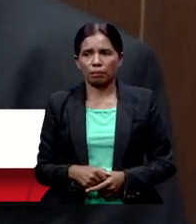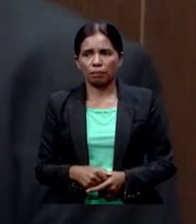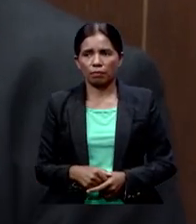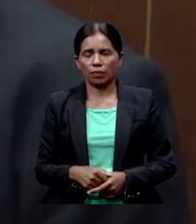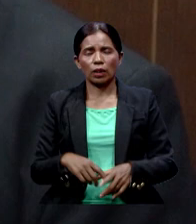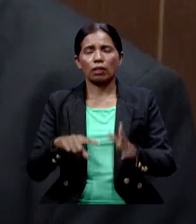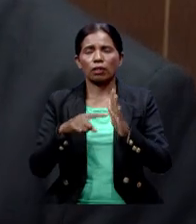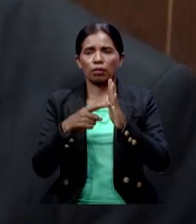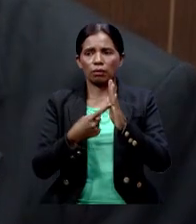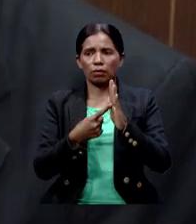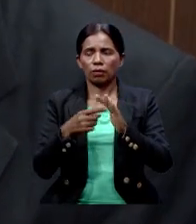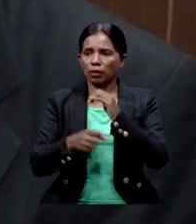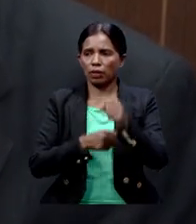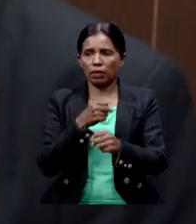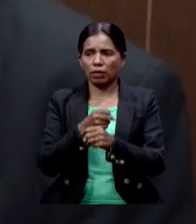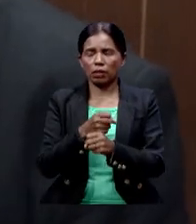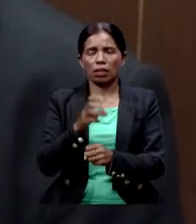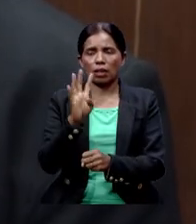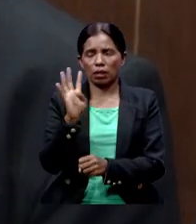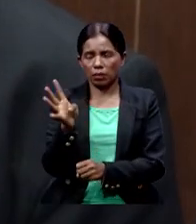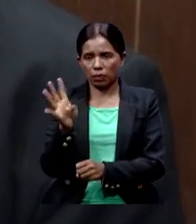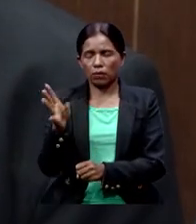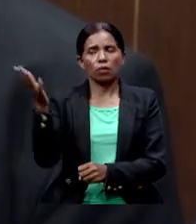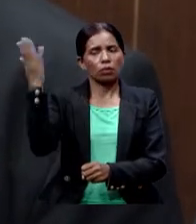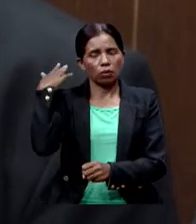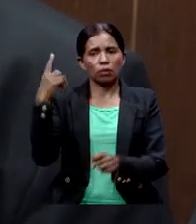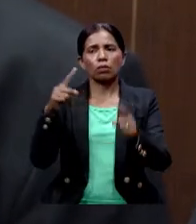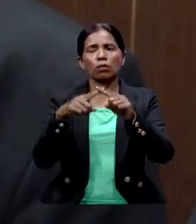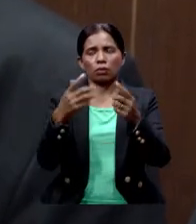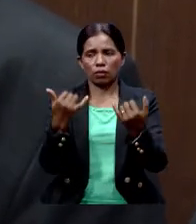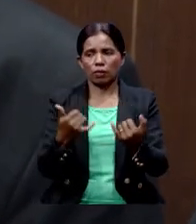Ahu tina hatulu kutuk batu agora.